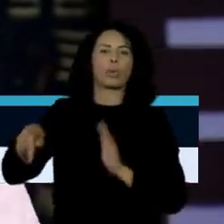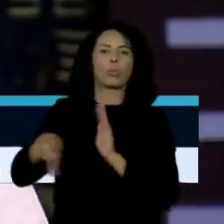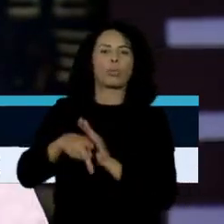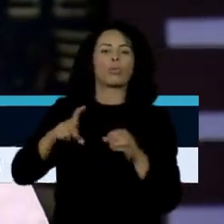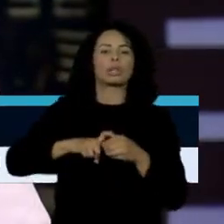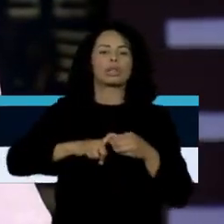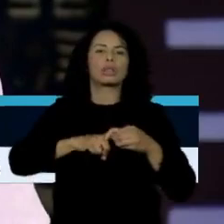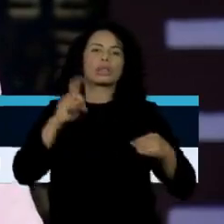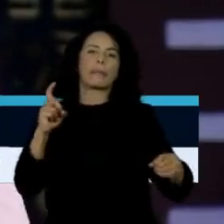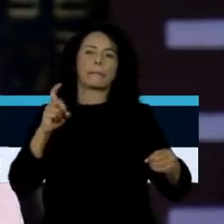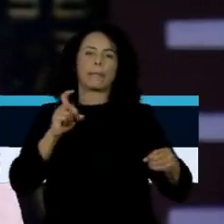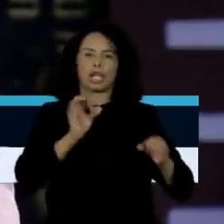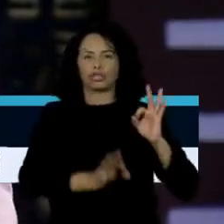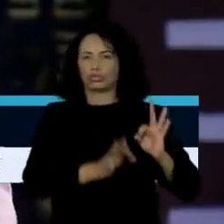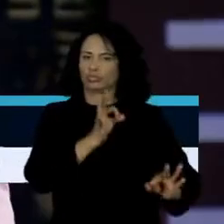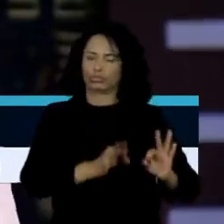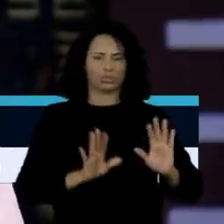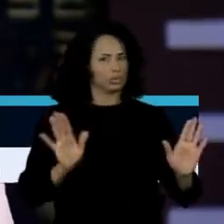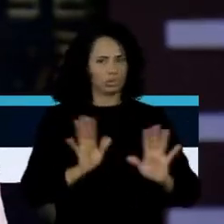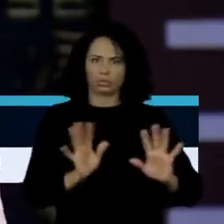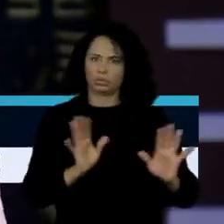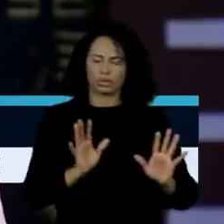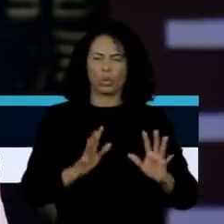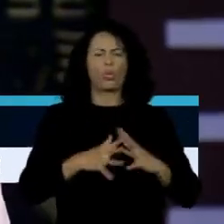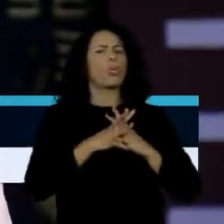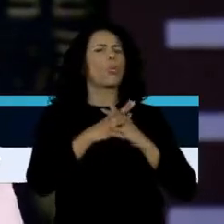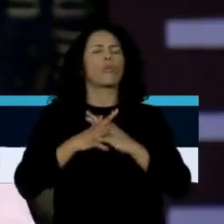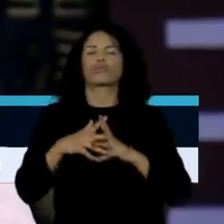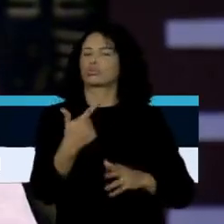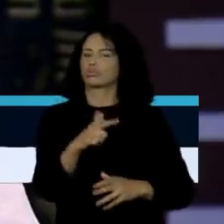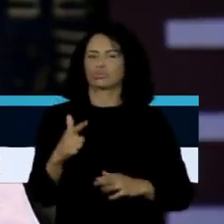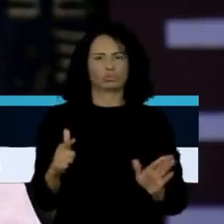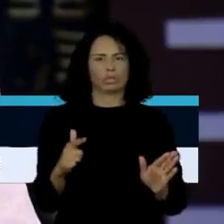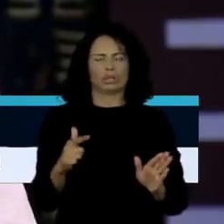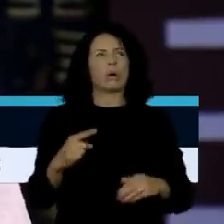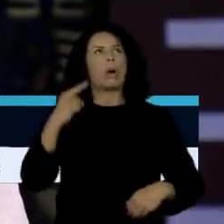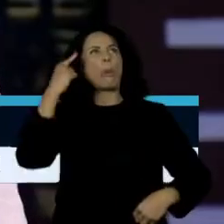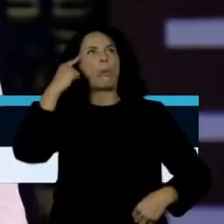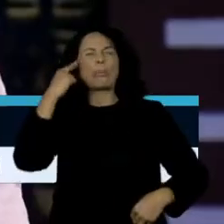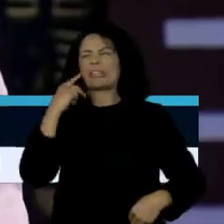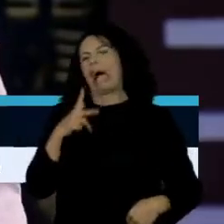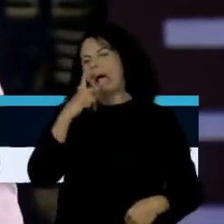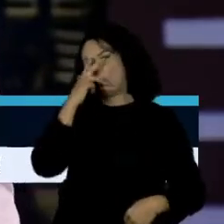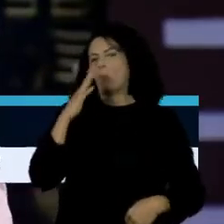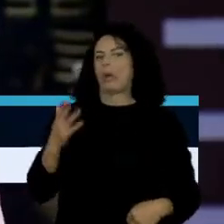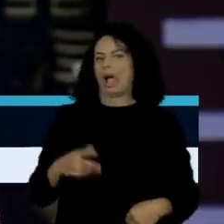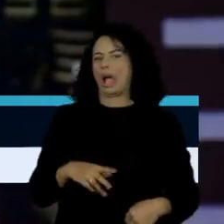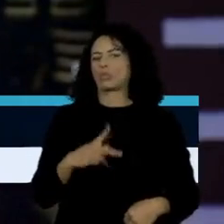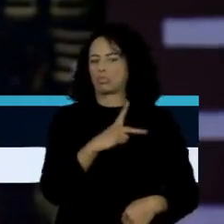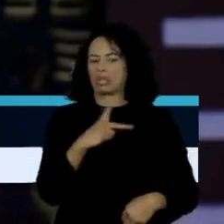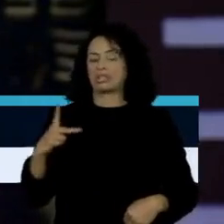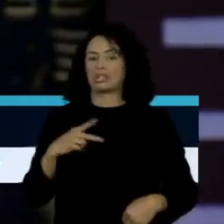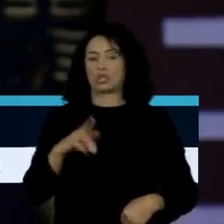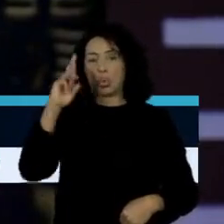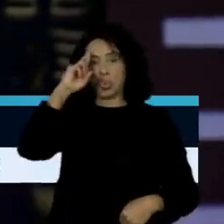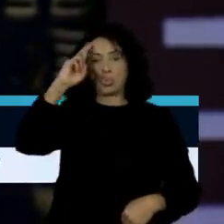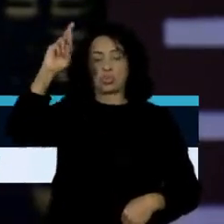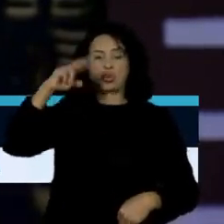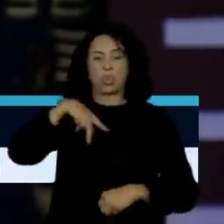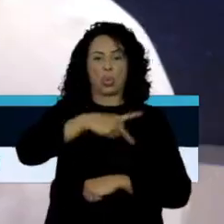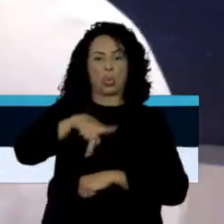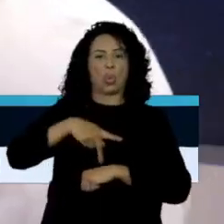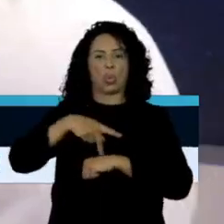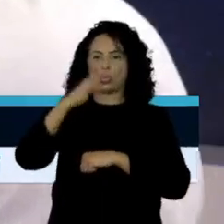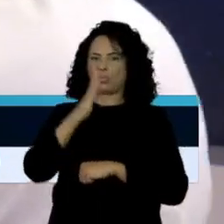existe uma confusão de papéis no Brasil que a gente acha que o presidente é um dobro do país Presidente não é o dono do país um presidente alguém que é